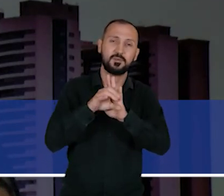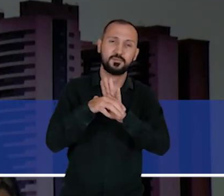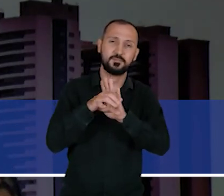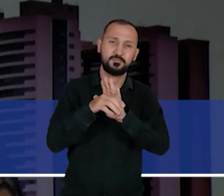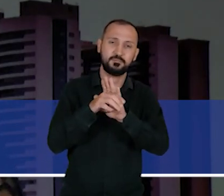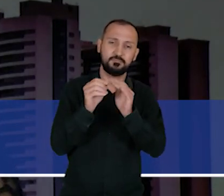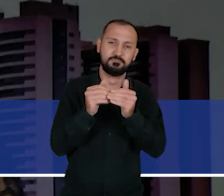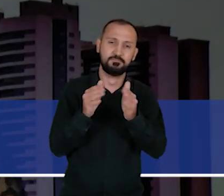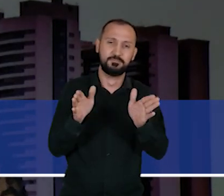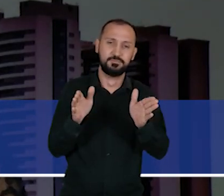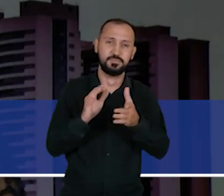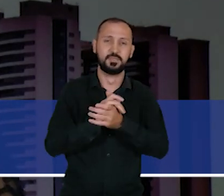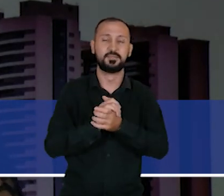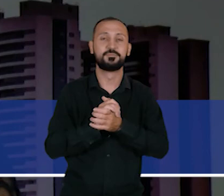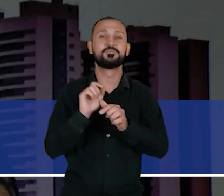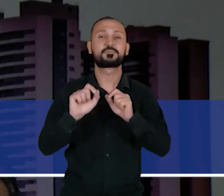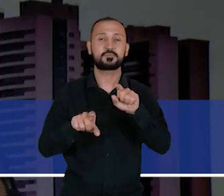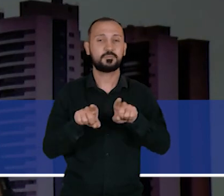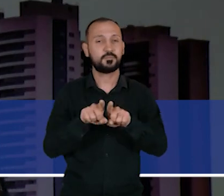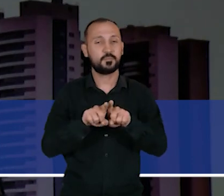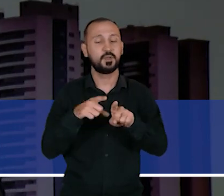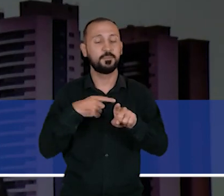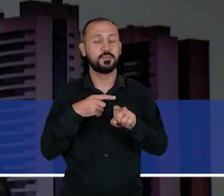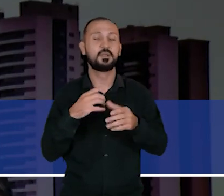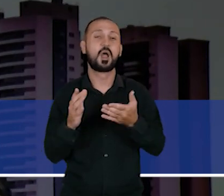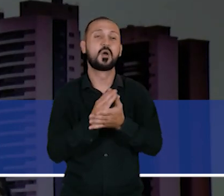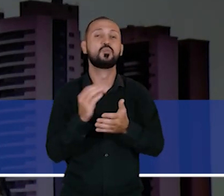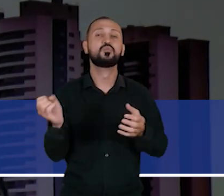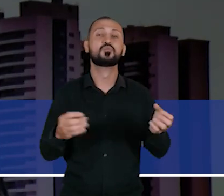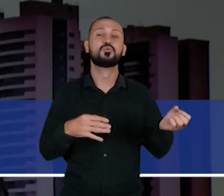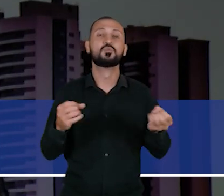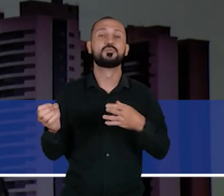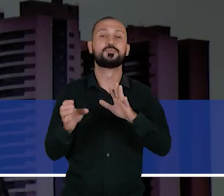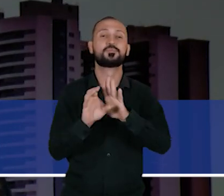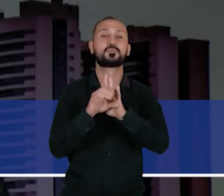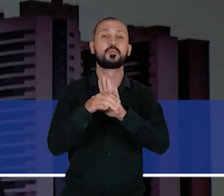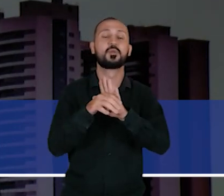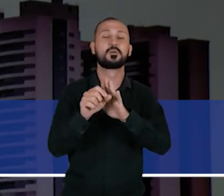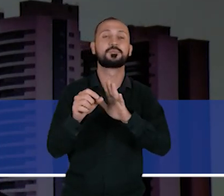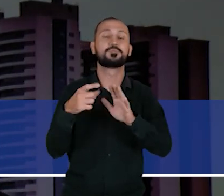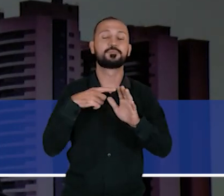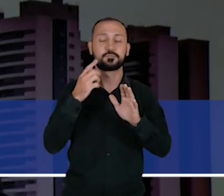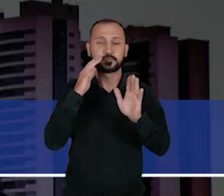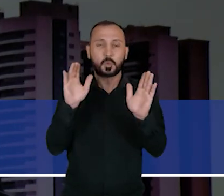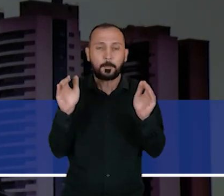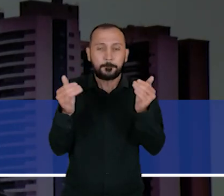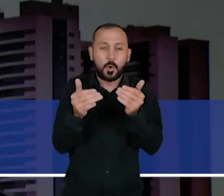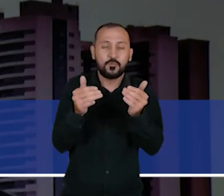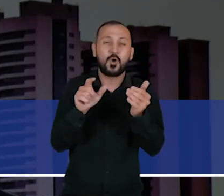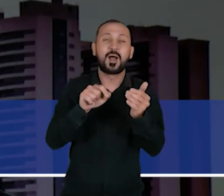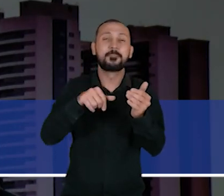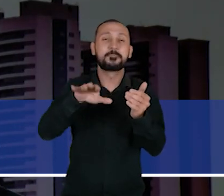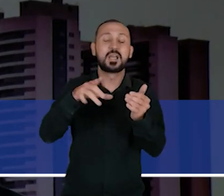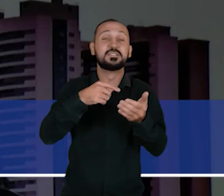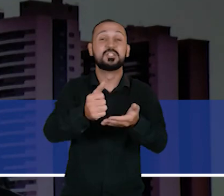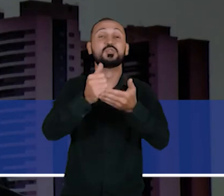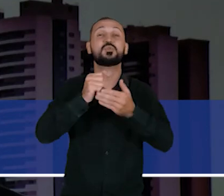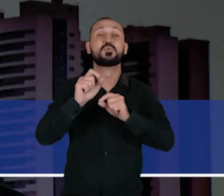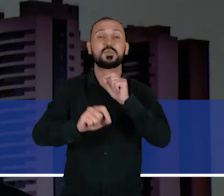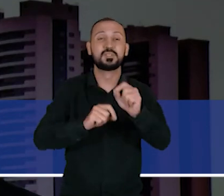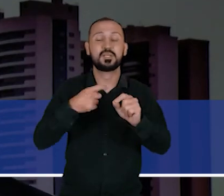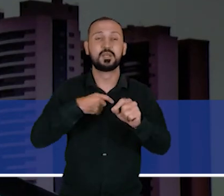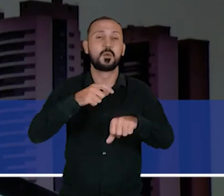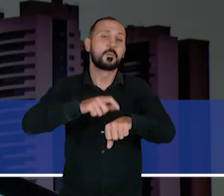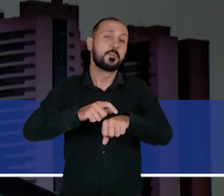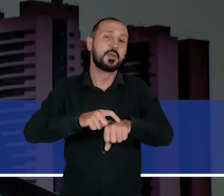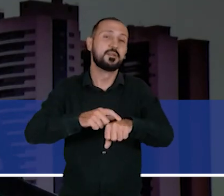com conceitos bastante abertos e a LINDB ela trouxe alguns conceitos um pouco mais restritivos e isso